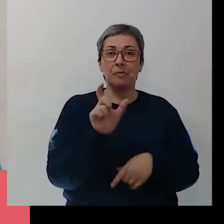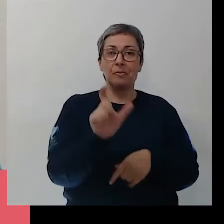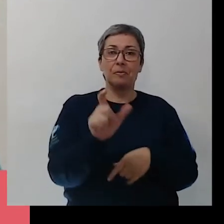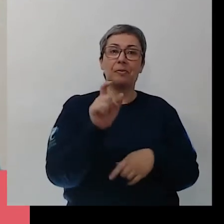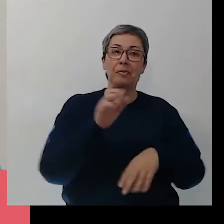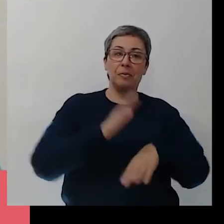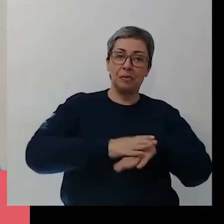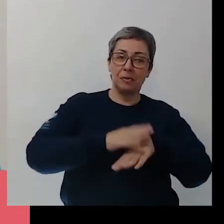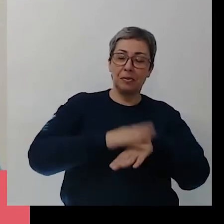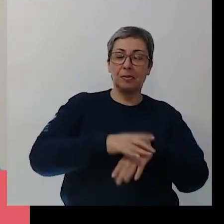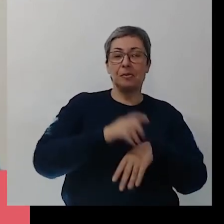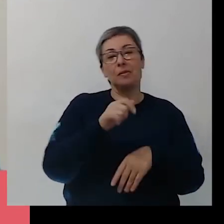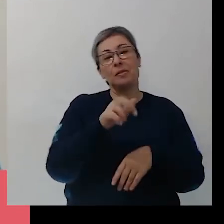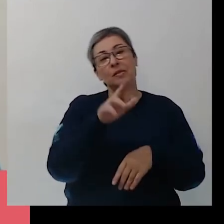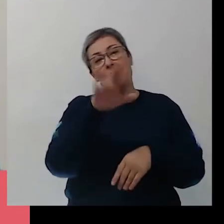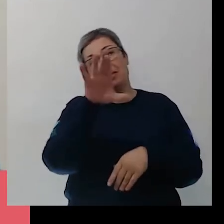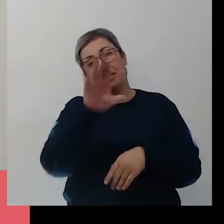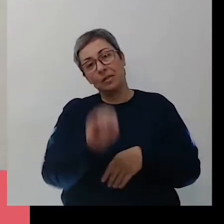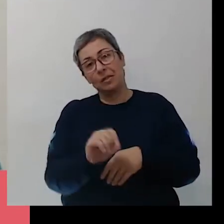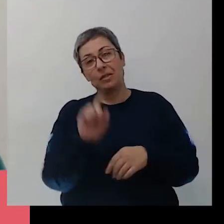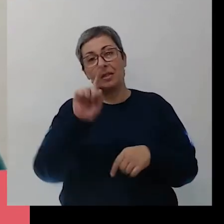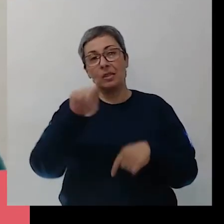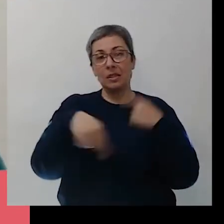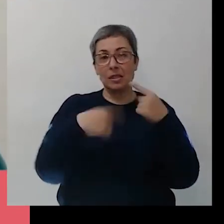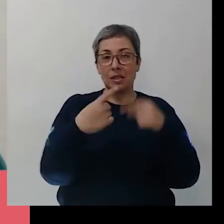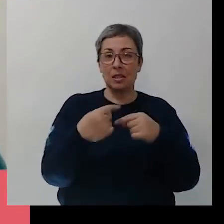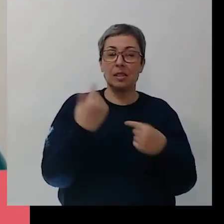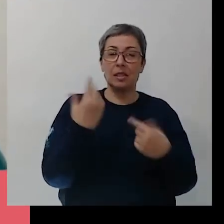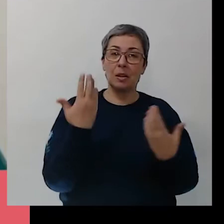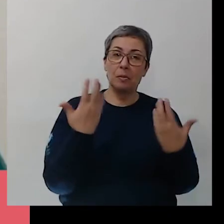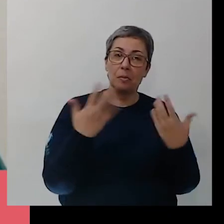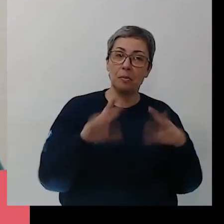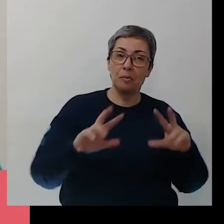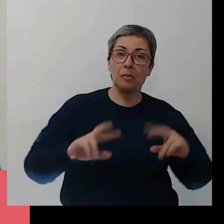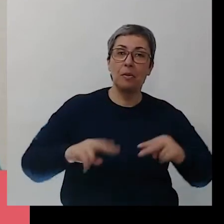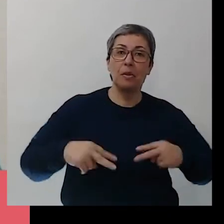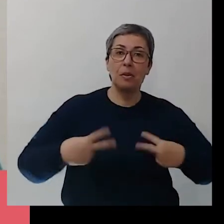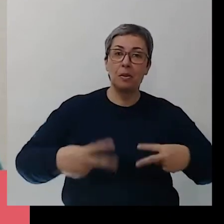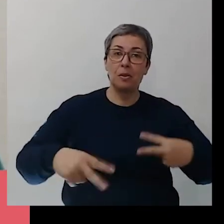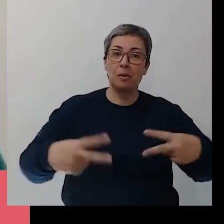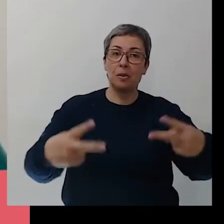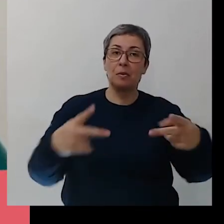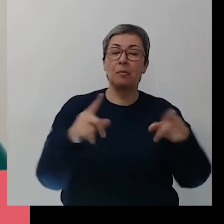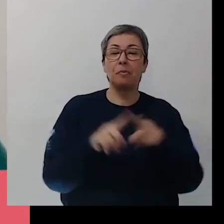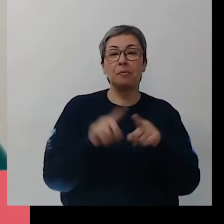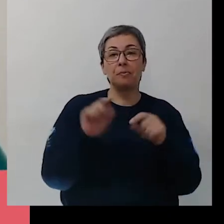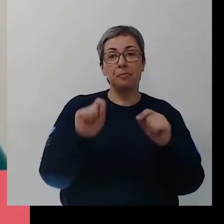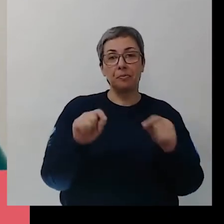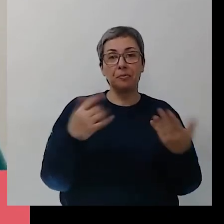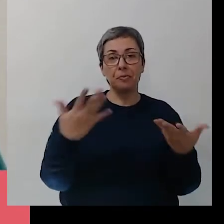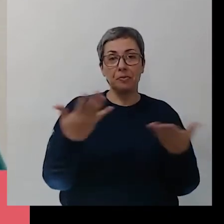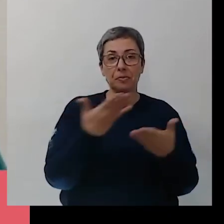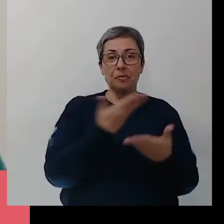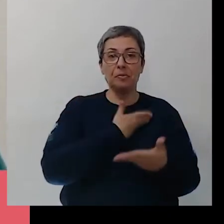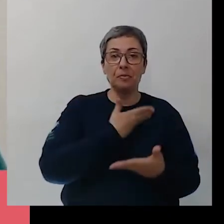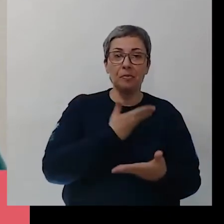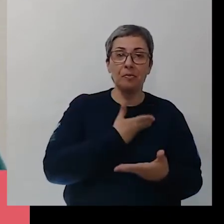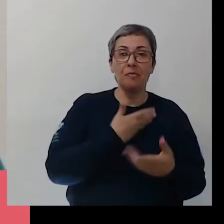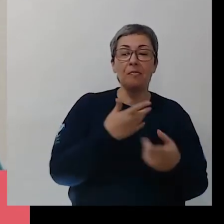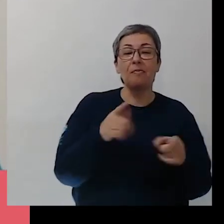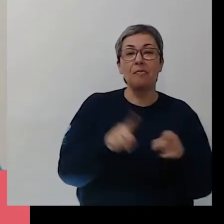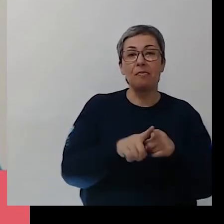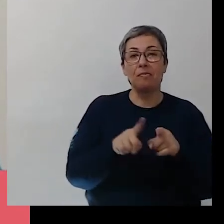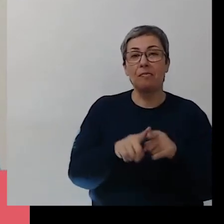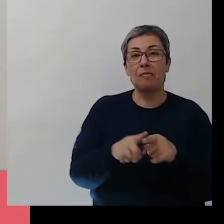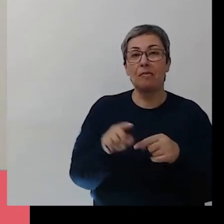palavra, façam um acróstico e depois vocês poderão compartilhar conosco, compartilhar com os colegas